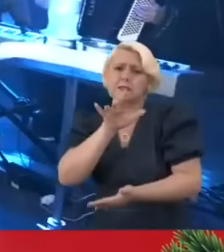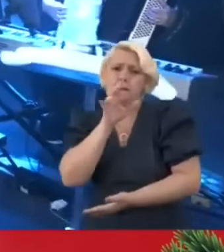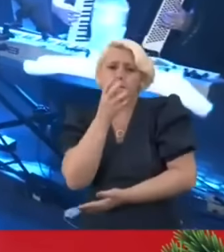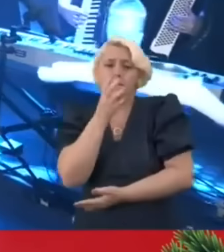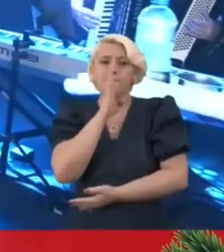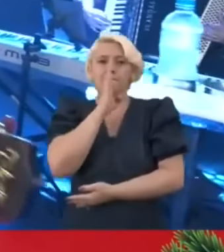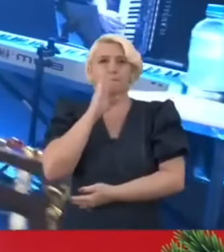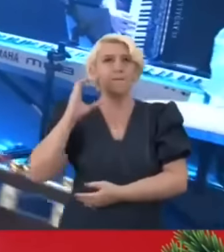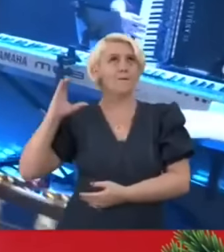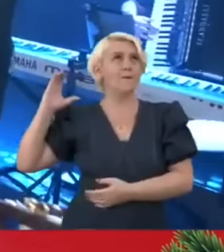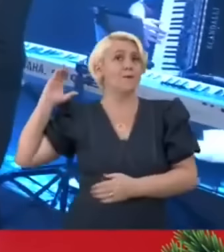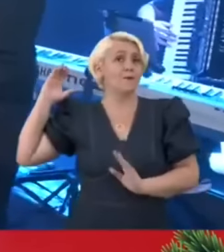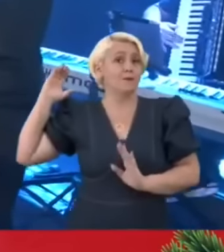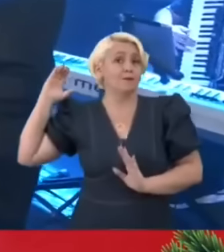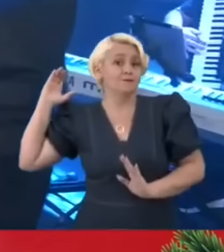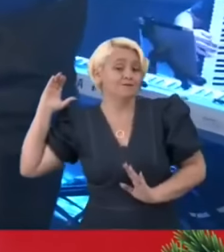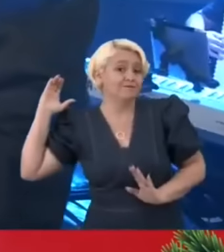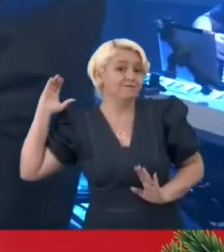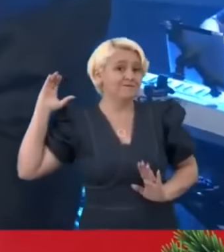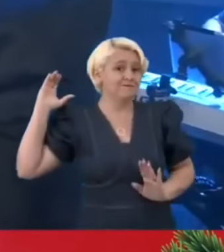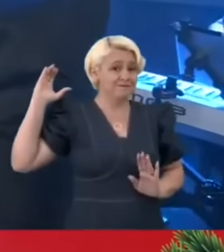segredo.